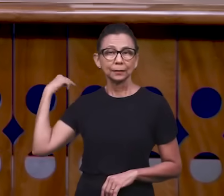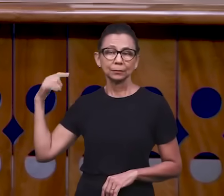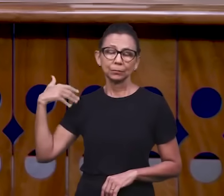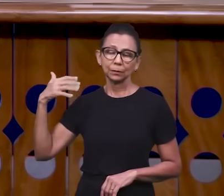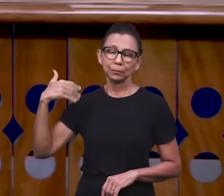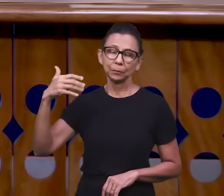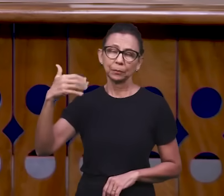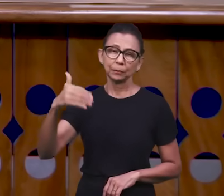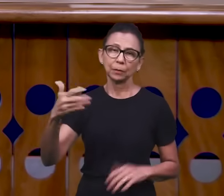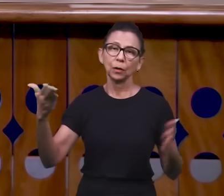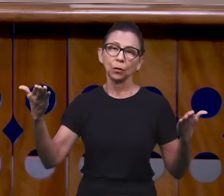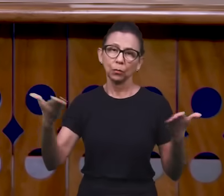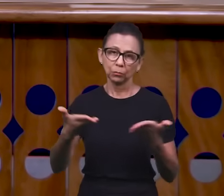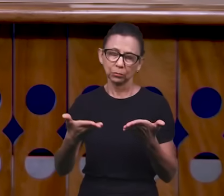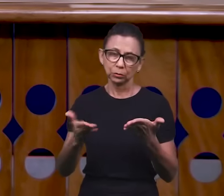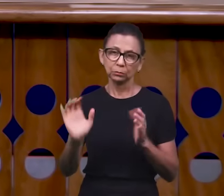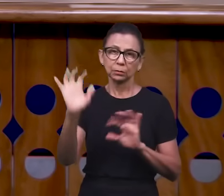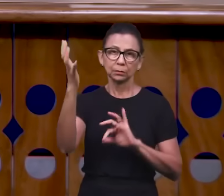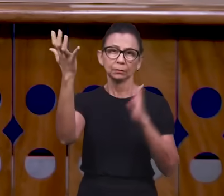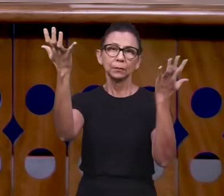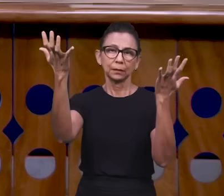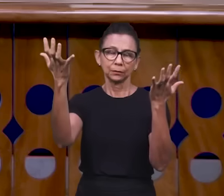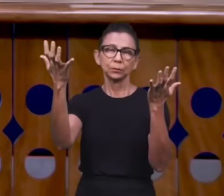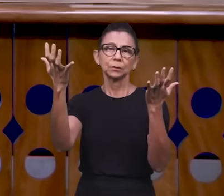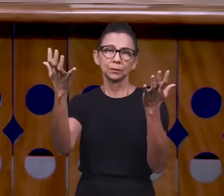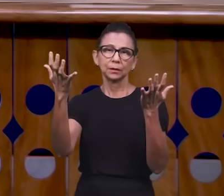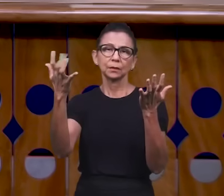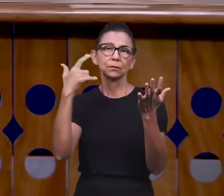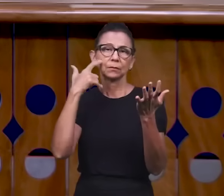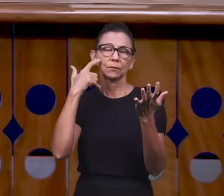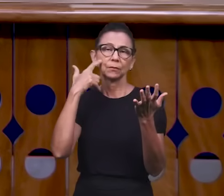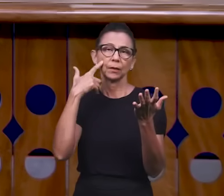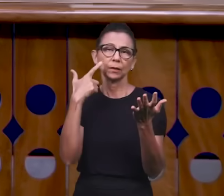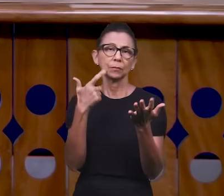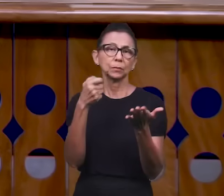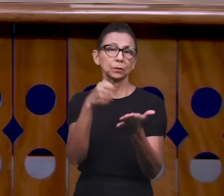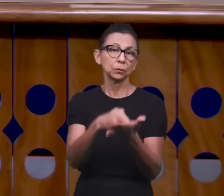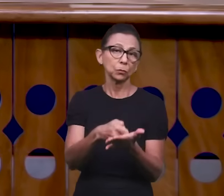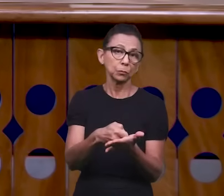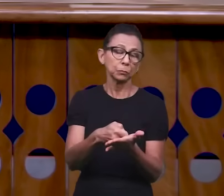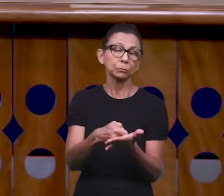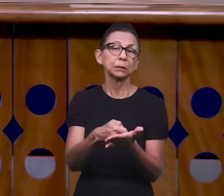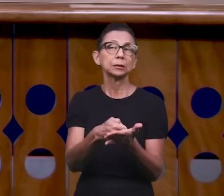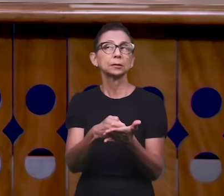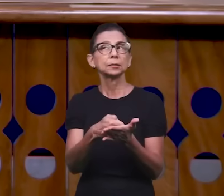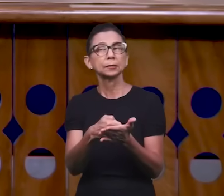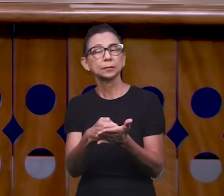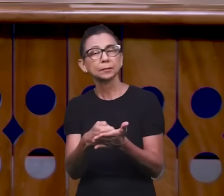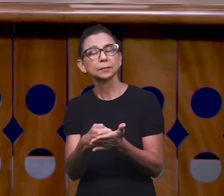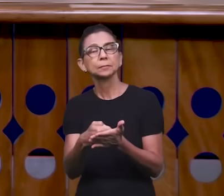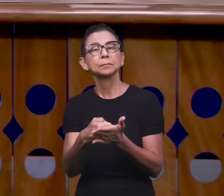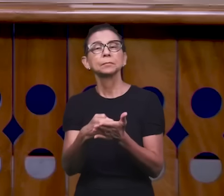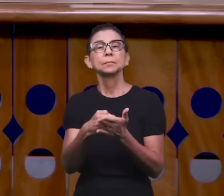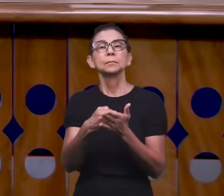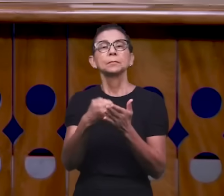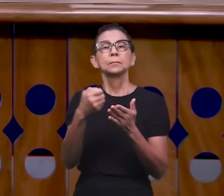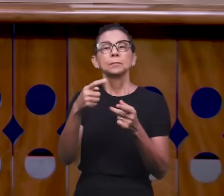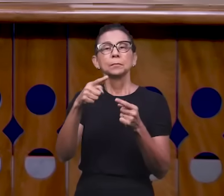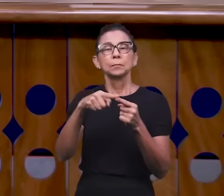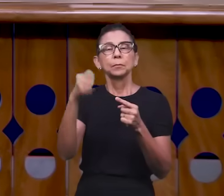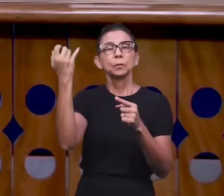da igreja. E nessa profecia estão incluídos os fatos e ocorrências históricas